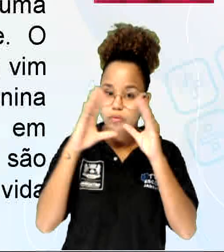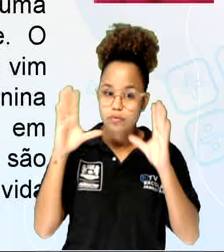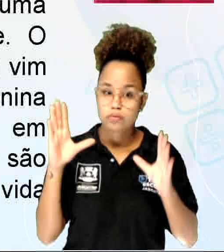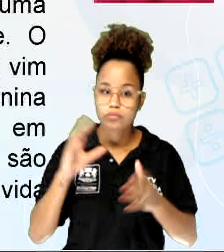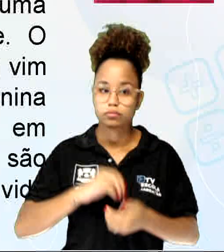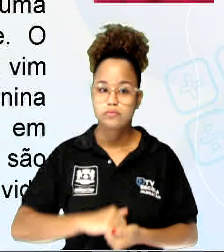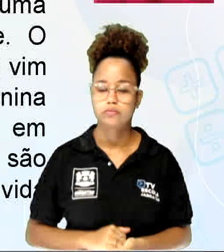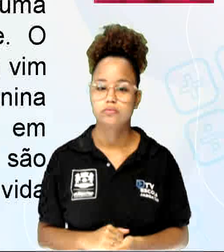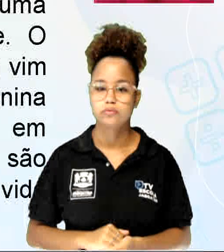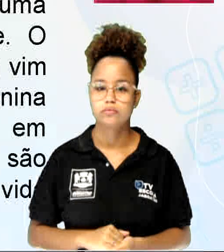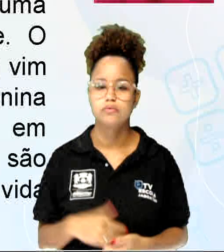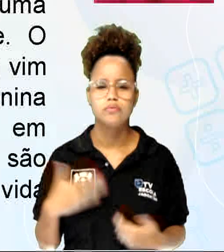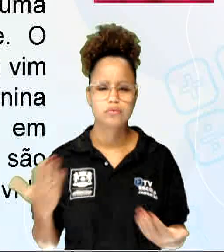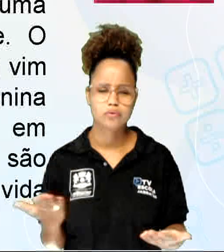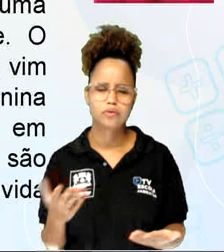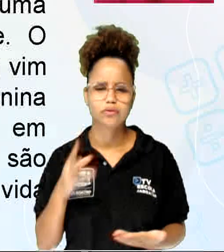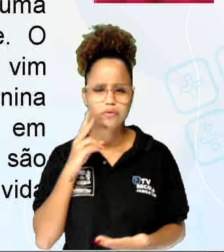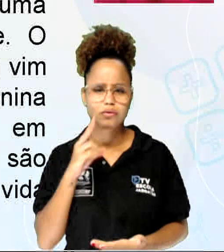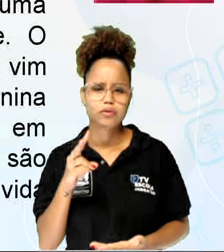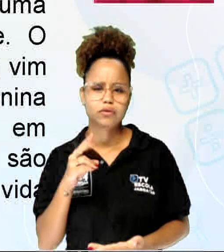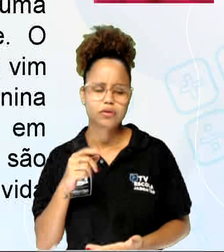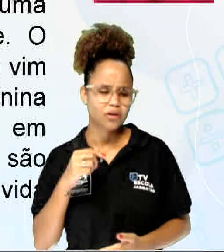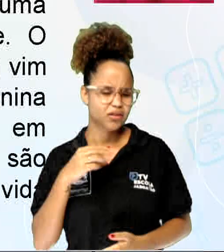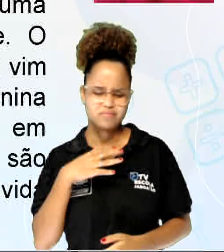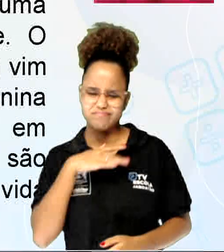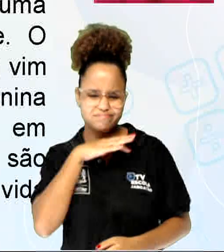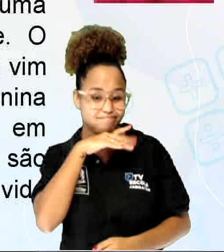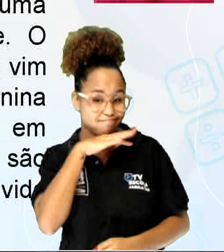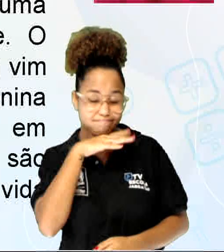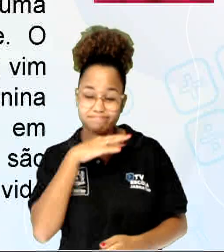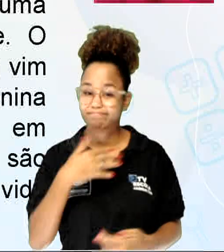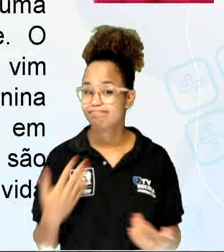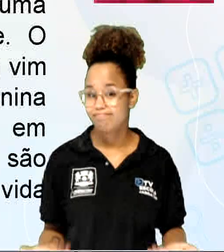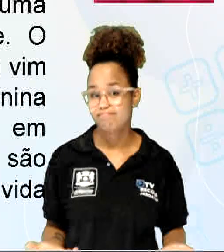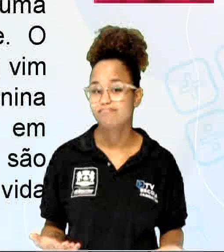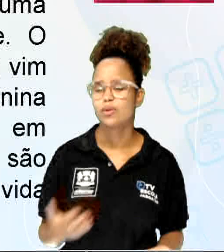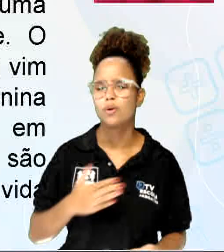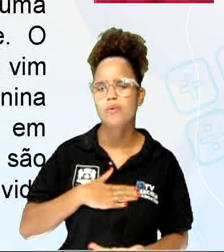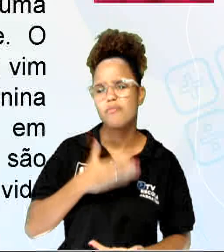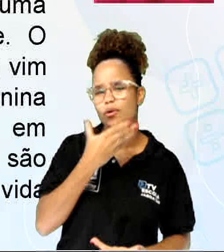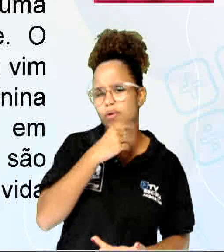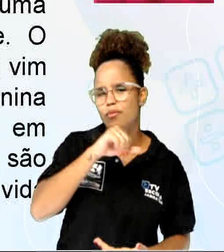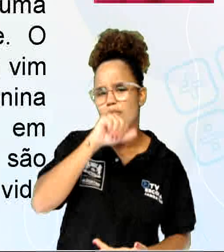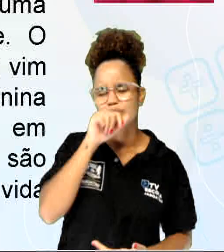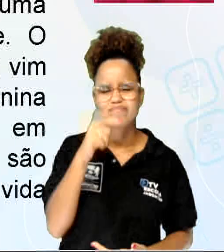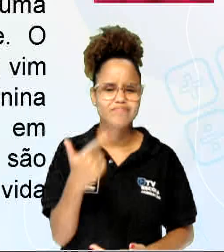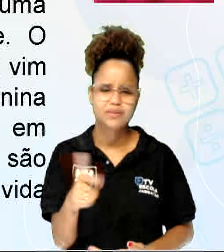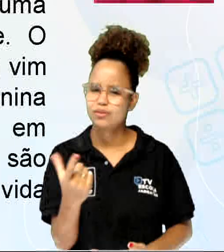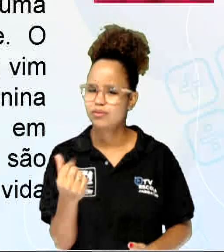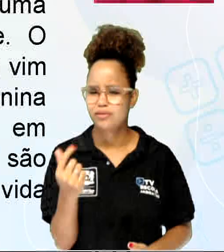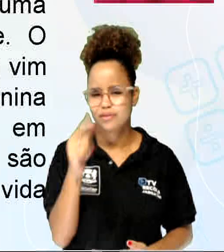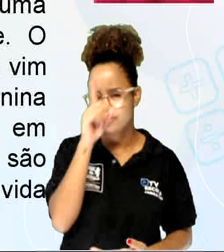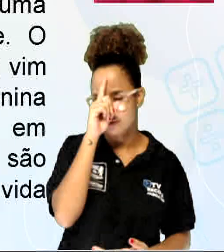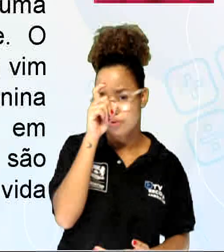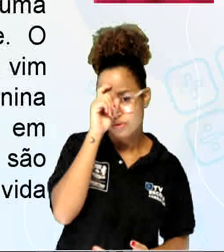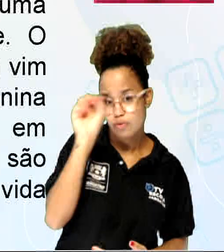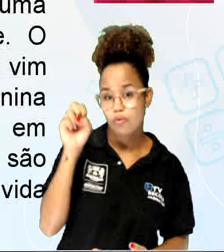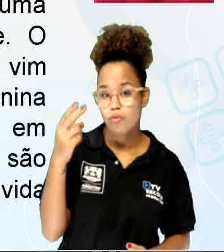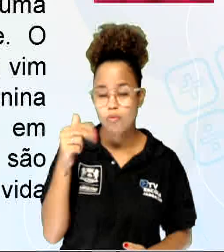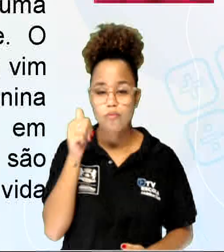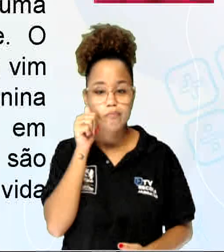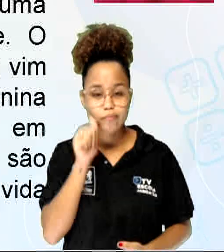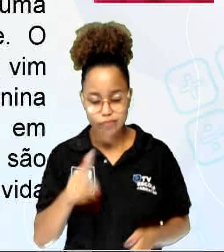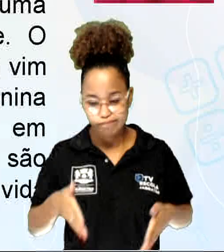consideramos esse um sinal auspicioso. Meu pai não tinha dinheiro para o hospital ou para uma parteira,